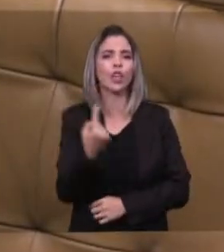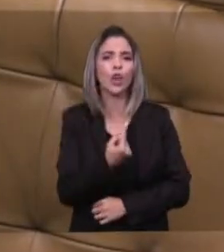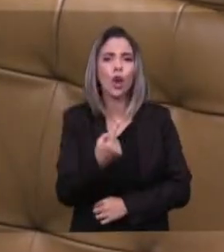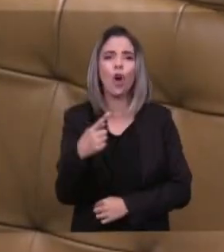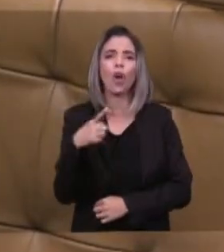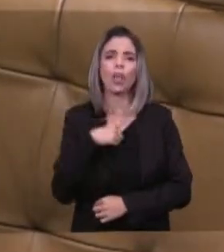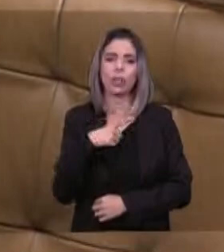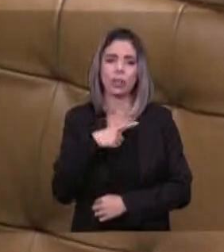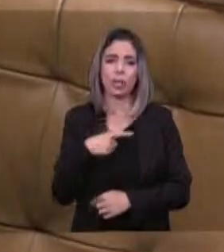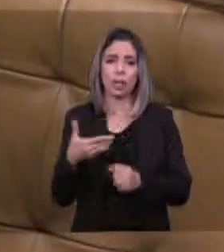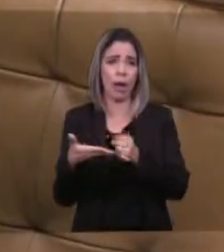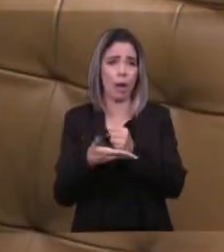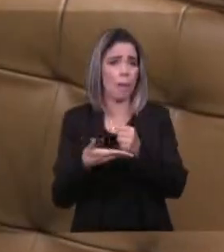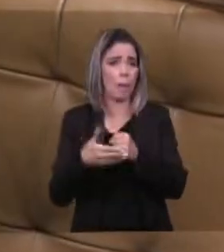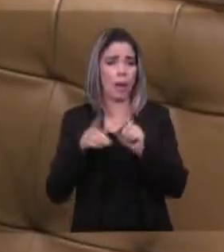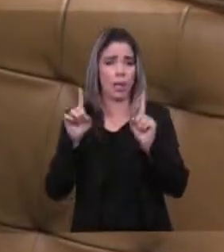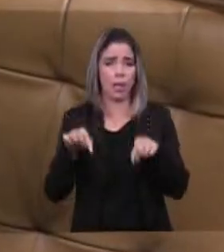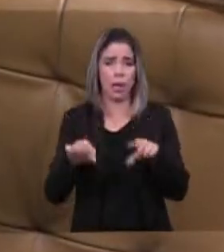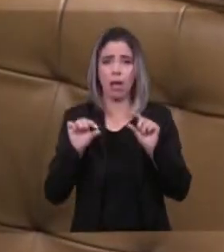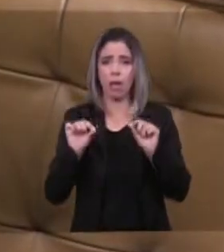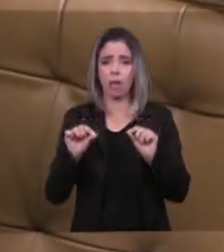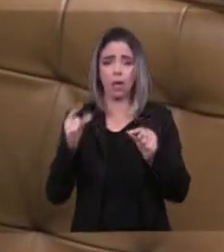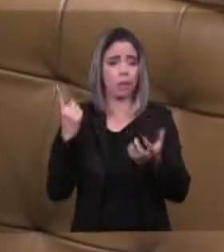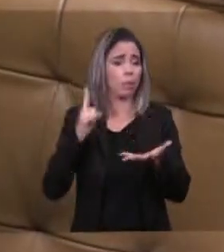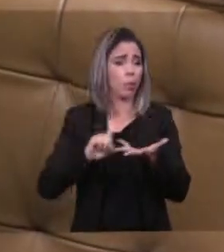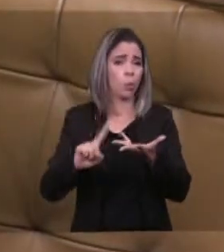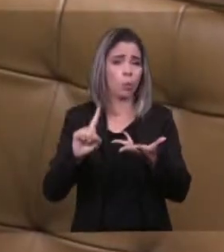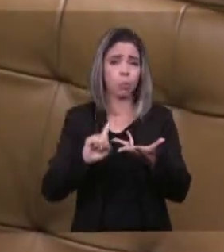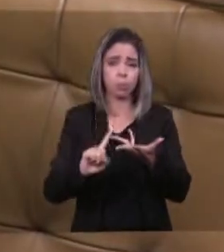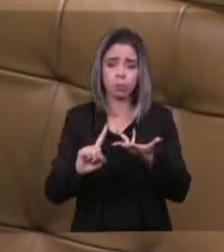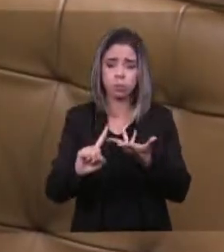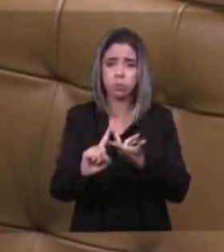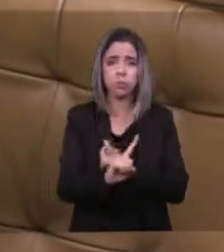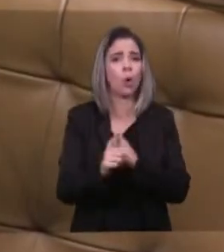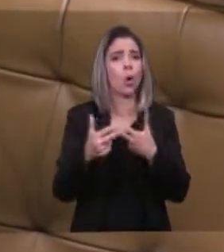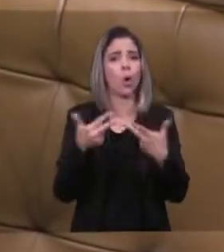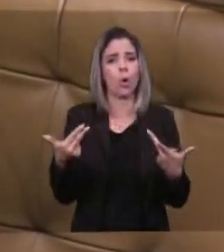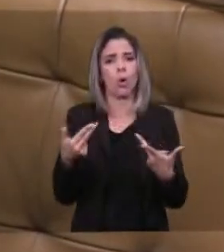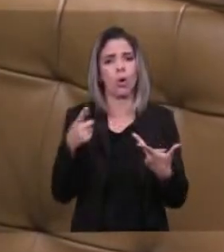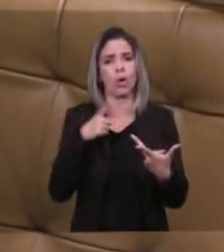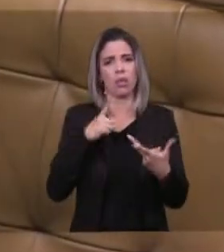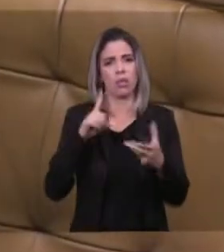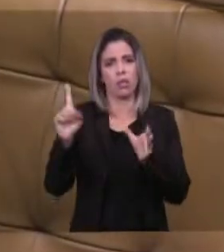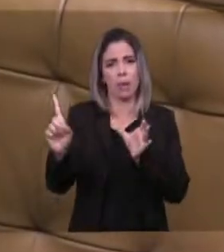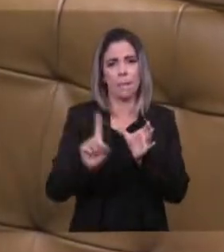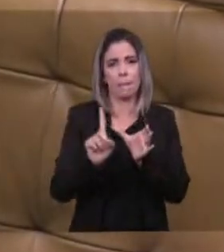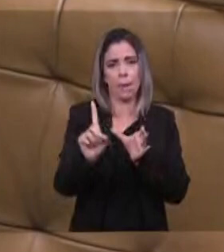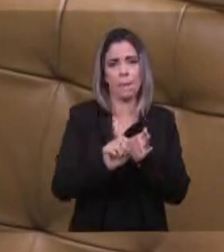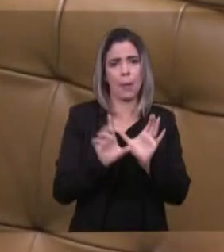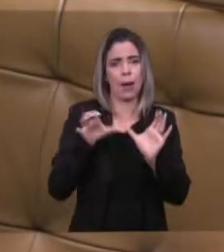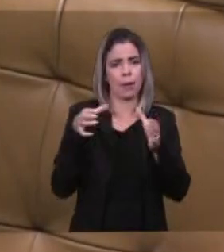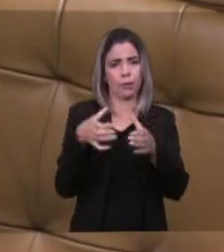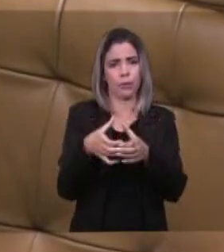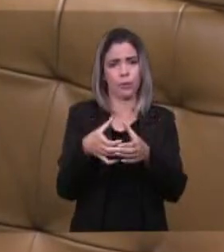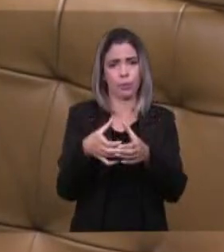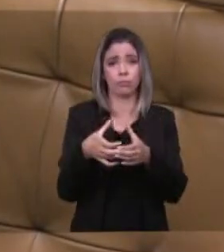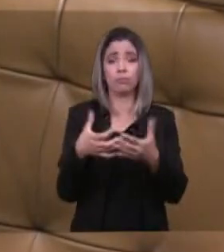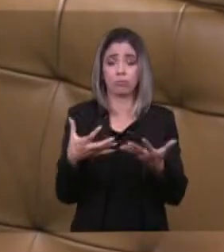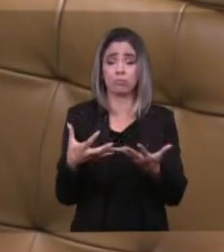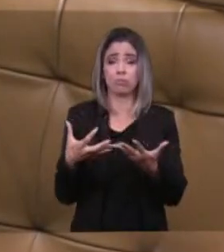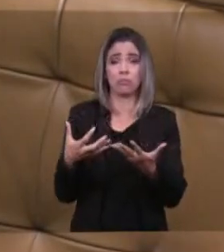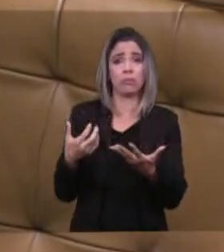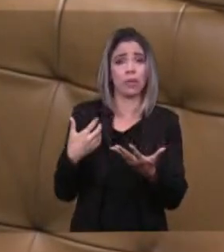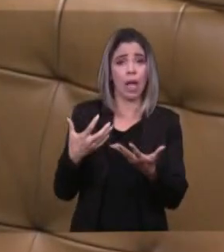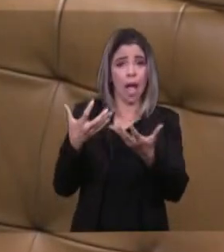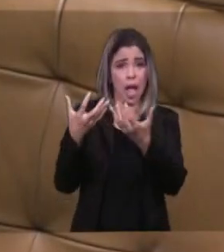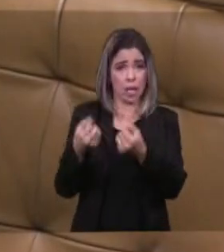com base... Na verdade, foi um trade-off que se fez, foi uma construção, foi uma composição que se fez naquele momento. Vamos aceitar Raposa